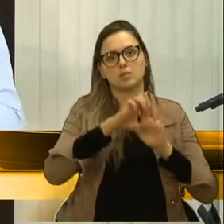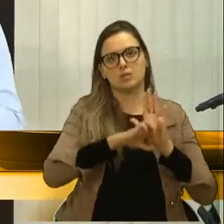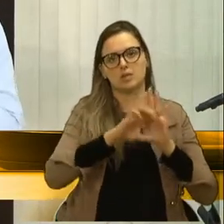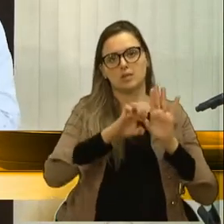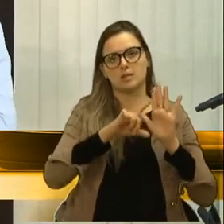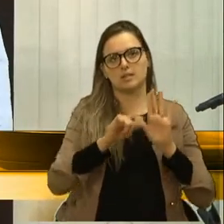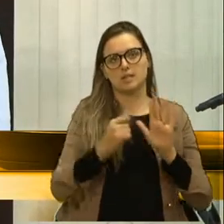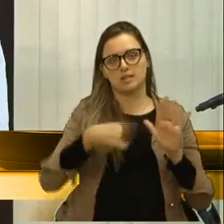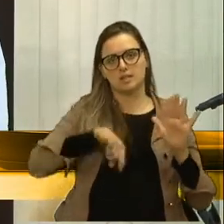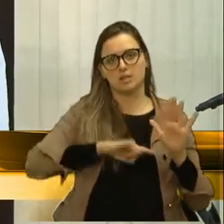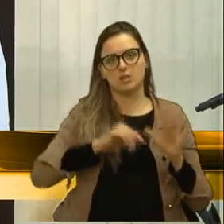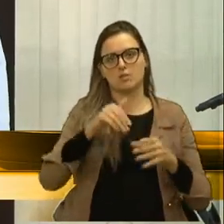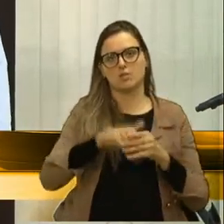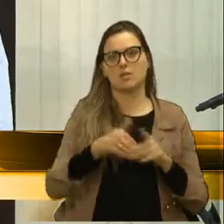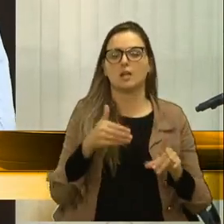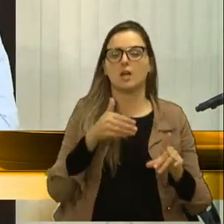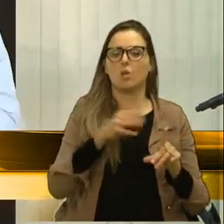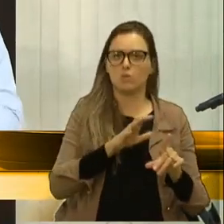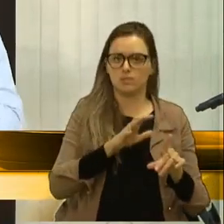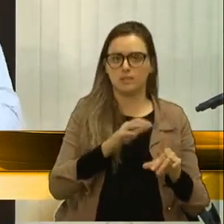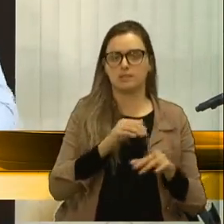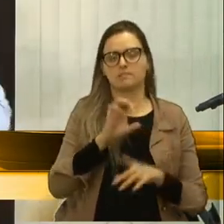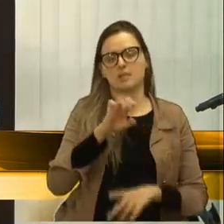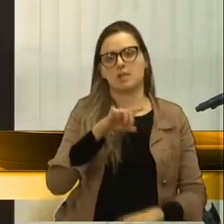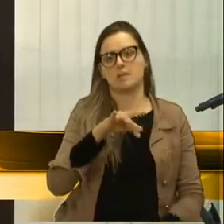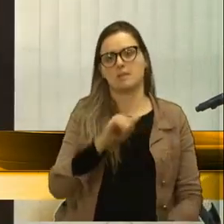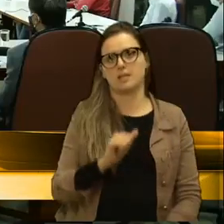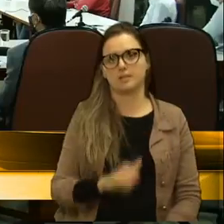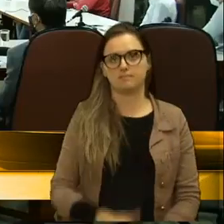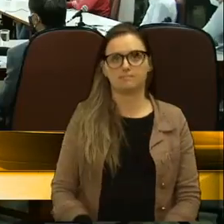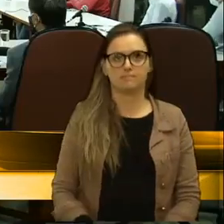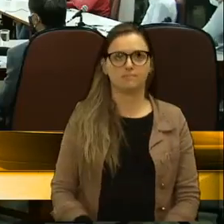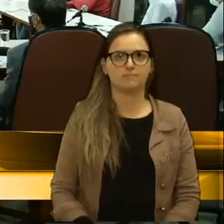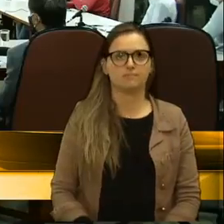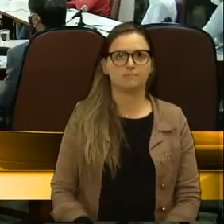a gente vote contrário a essa emenda. Obrigado, presidente. Peço a palavra.